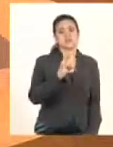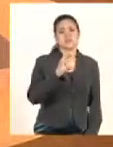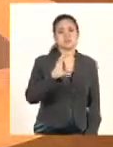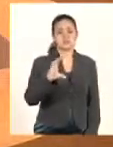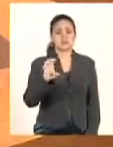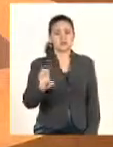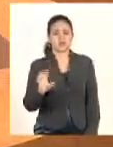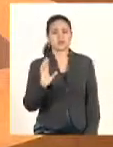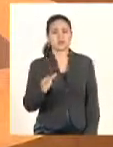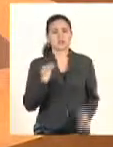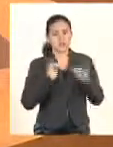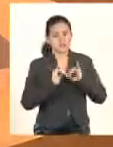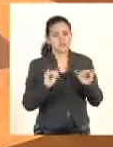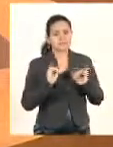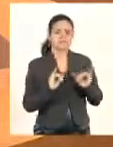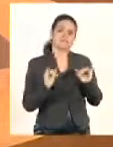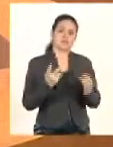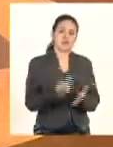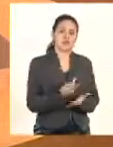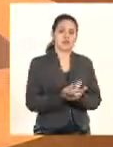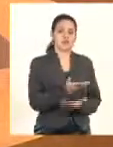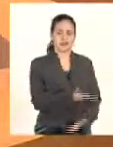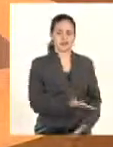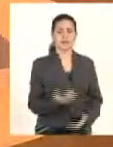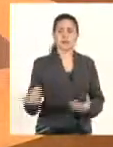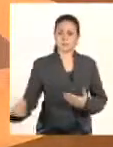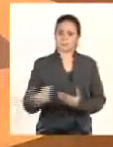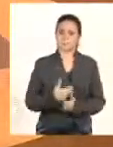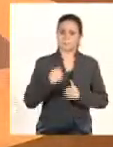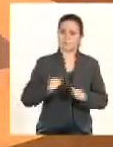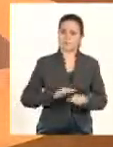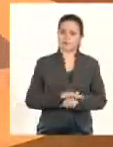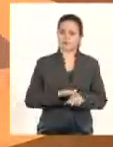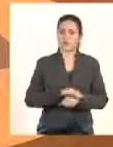para anular qualquer ato que essa comissão assim fez. Muito obrigado, senhor presidente.